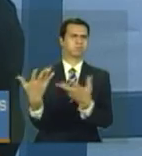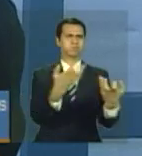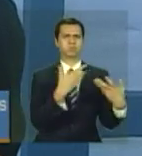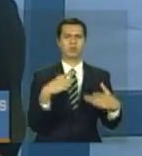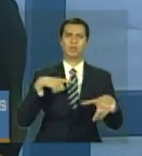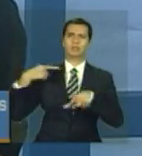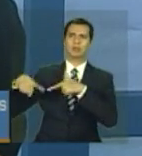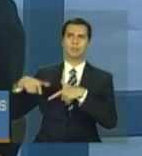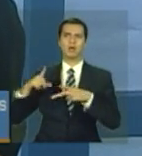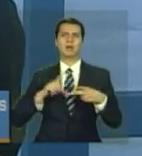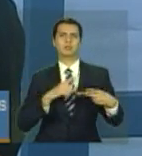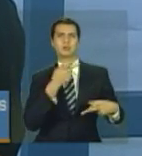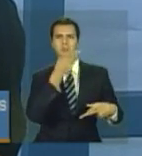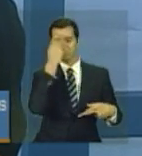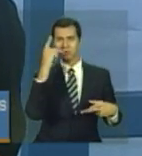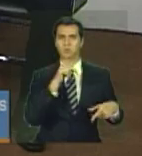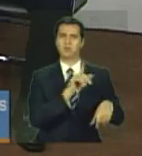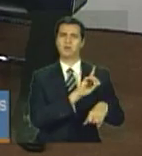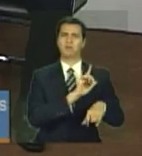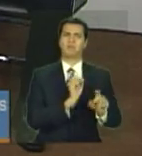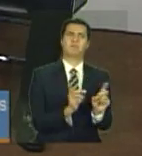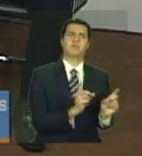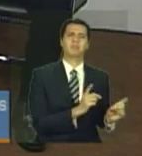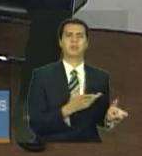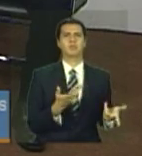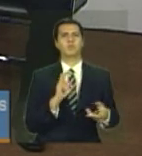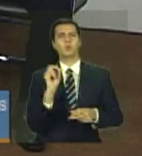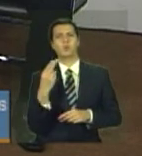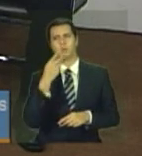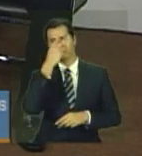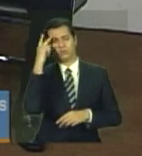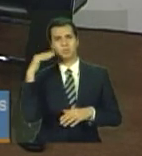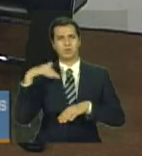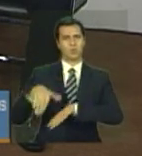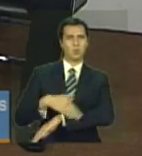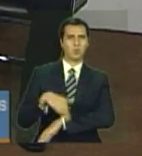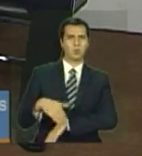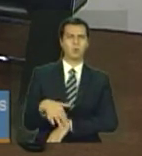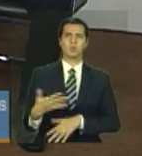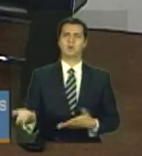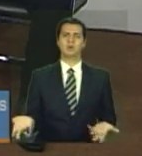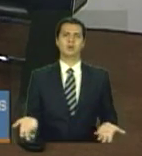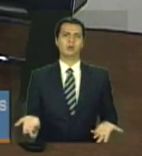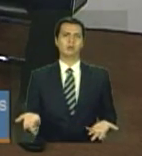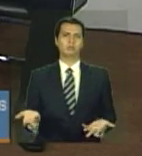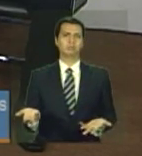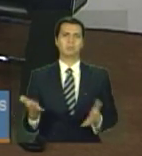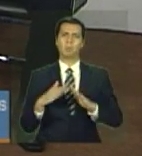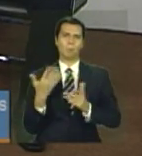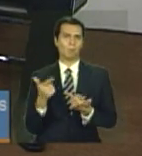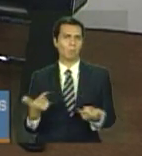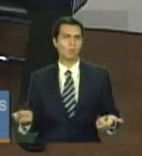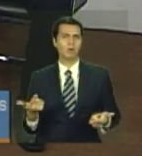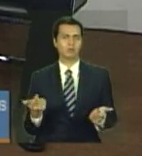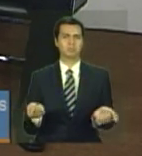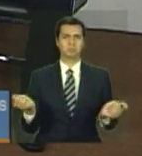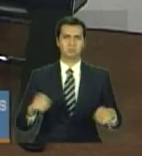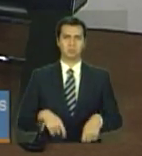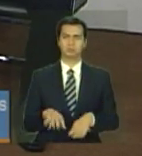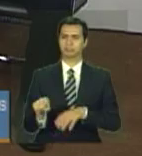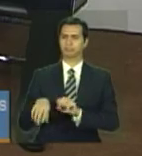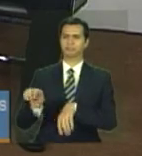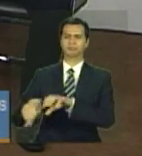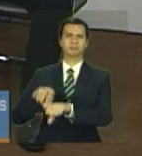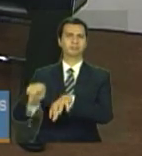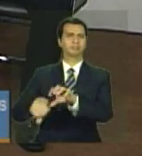ao redor, o ambulante, ou aquele morador de rua, aquele catador, né, que tem condição de ir ali no dia a dia, catar 100, 100 e